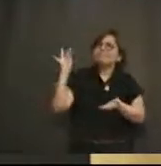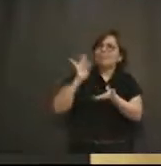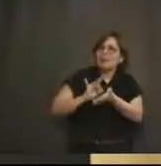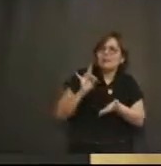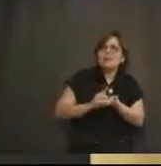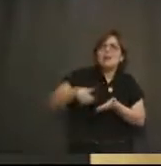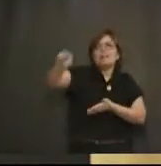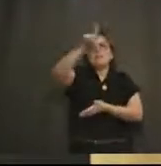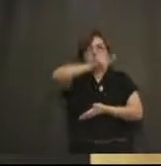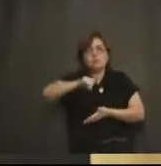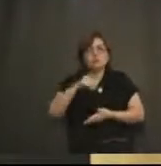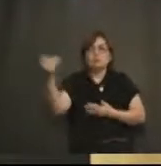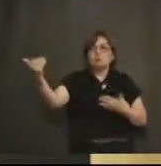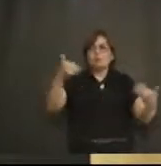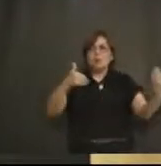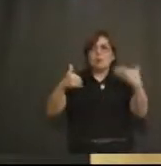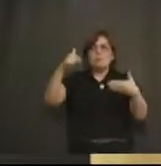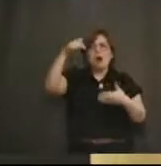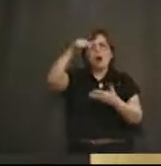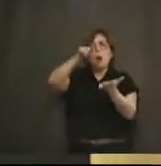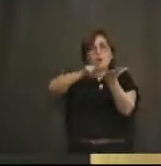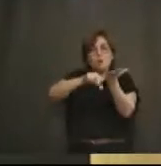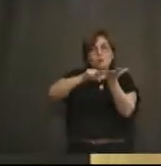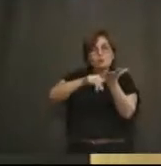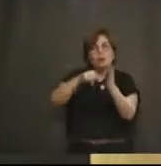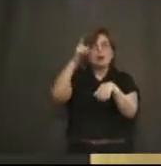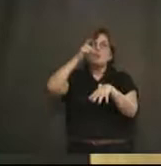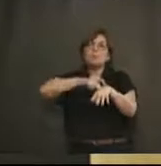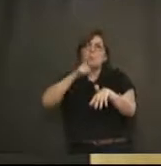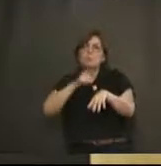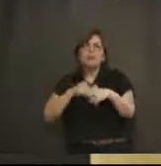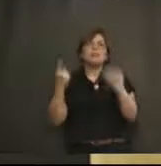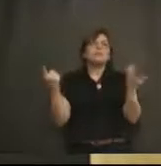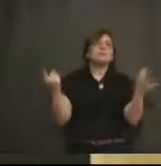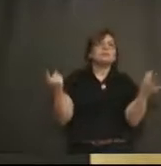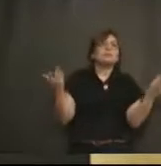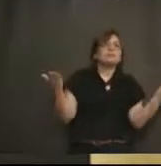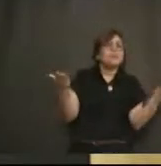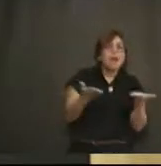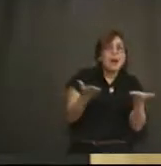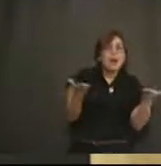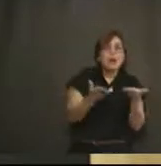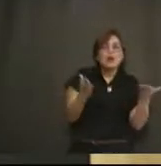tê-los na UFPA e, no momento, então, estamos todos nós